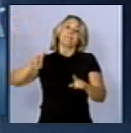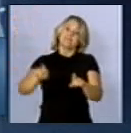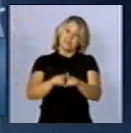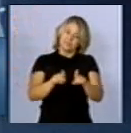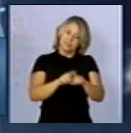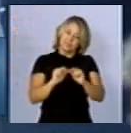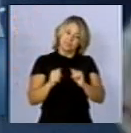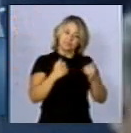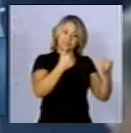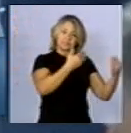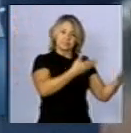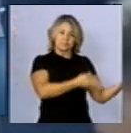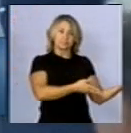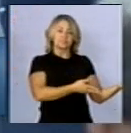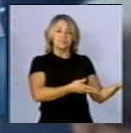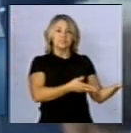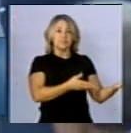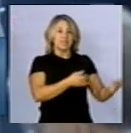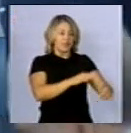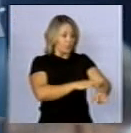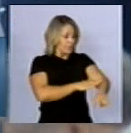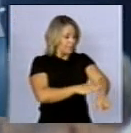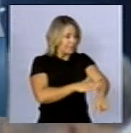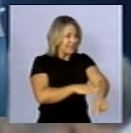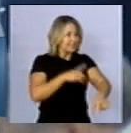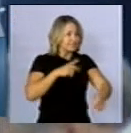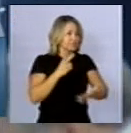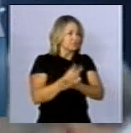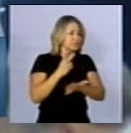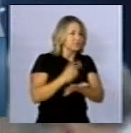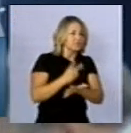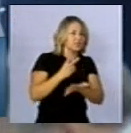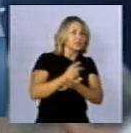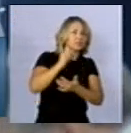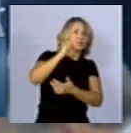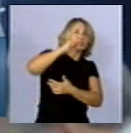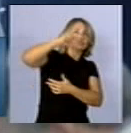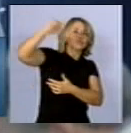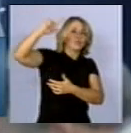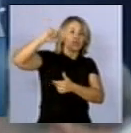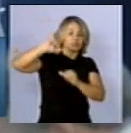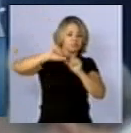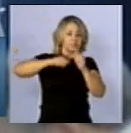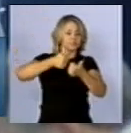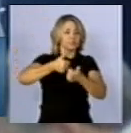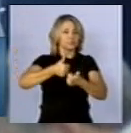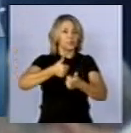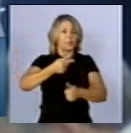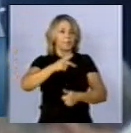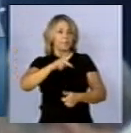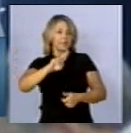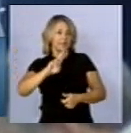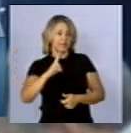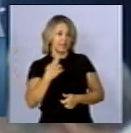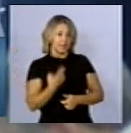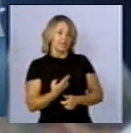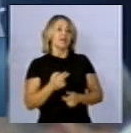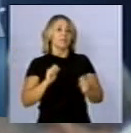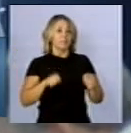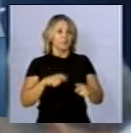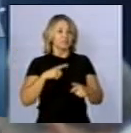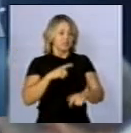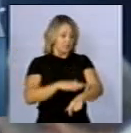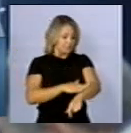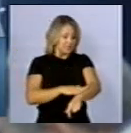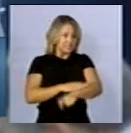lado uma pele com estresse constante que altera o seu PH para o lado ato profecia